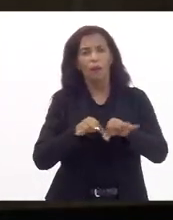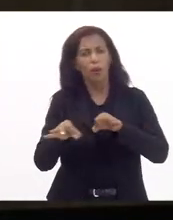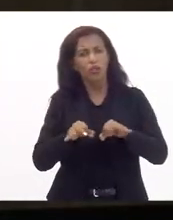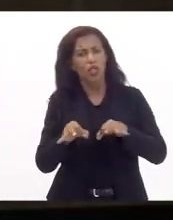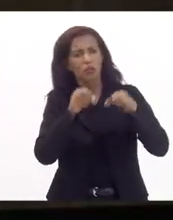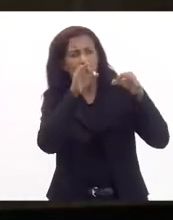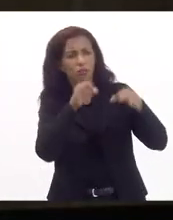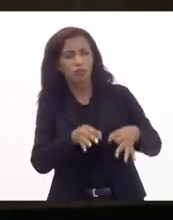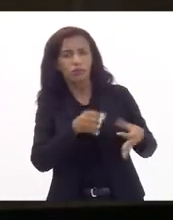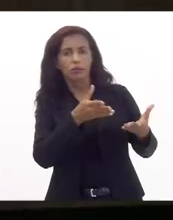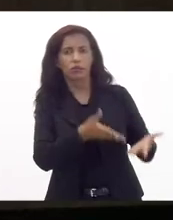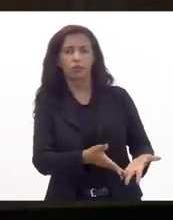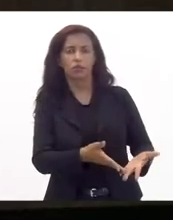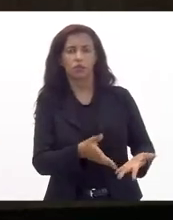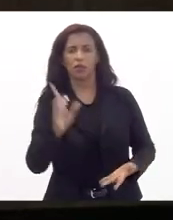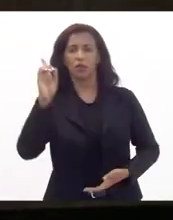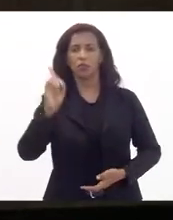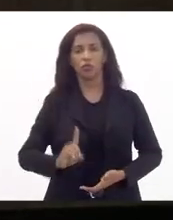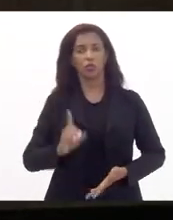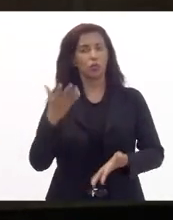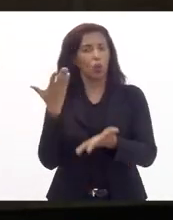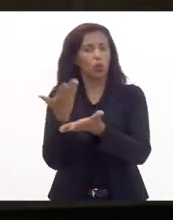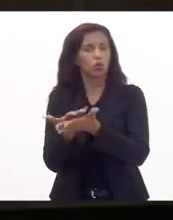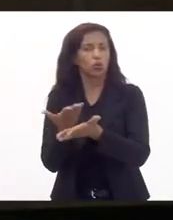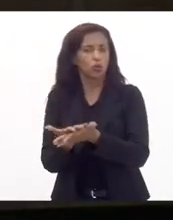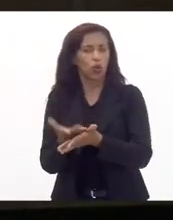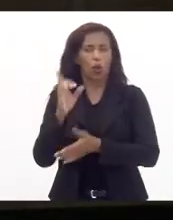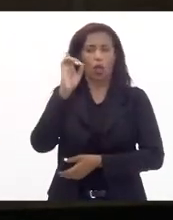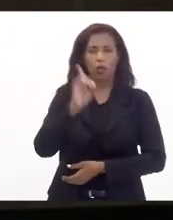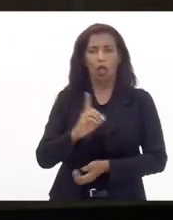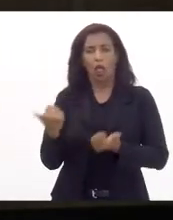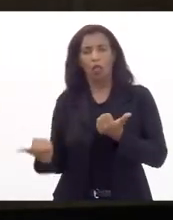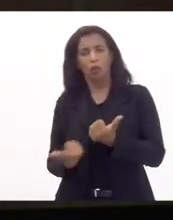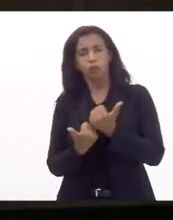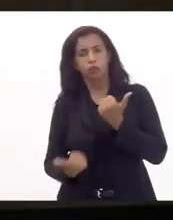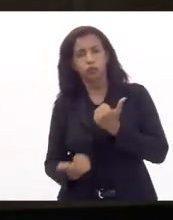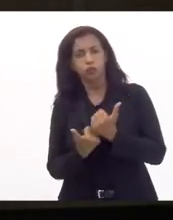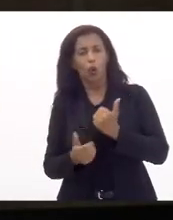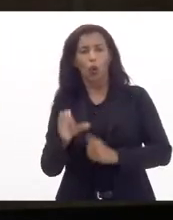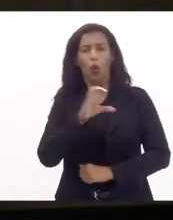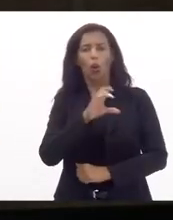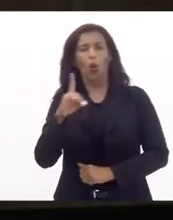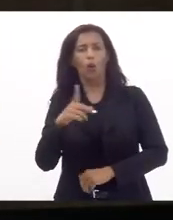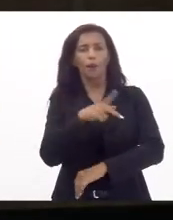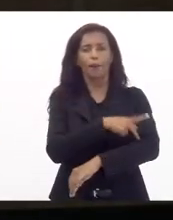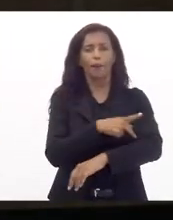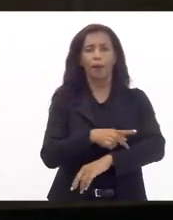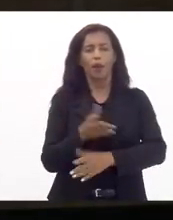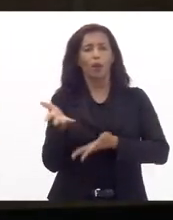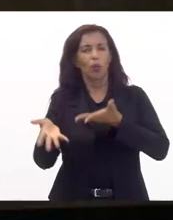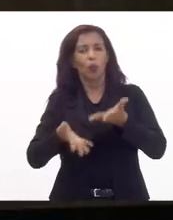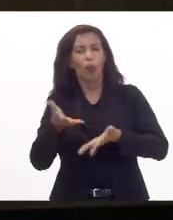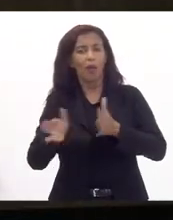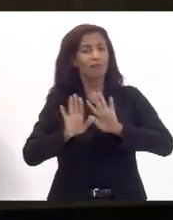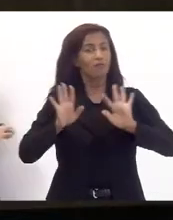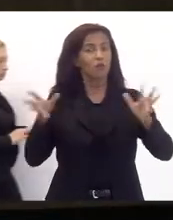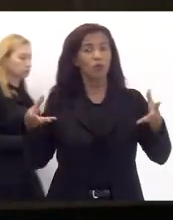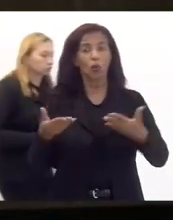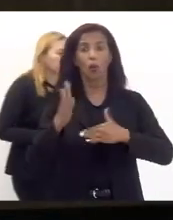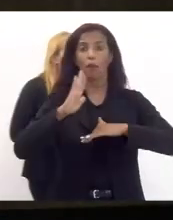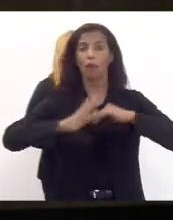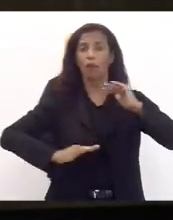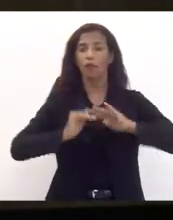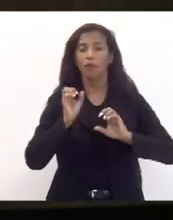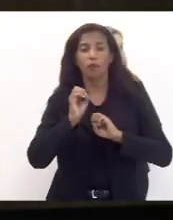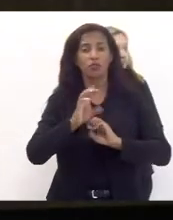que faz Justiça aos diretores de escolas diretores de escola e diretores adjuntos coordenadores pedagógicos orientadores educacionais e vim os